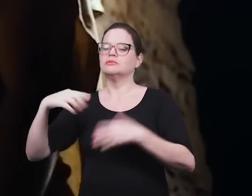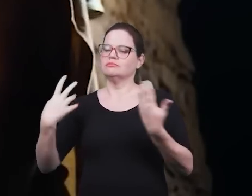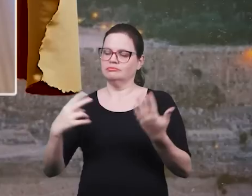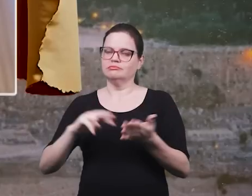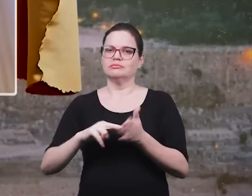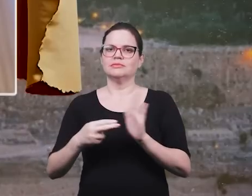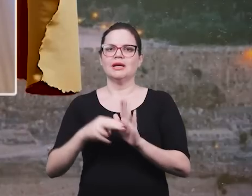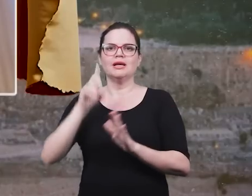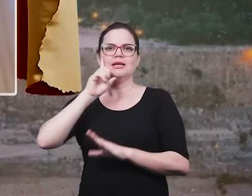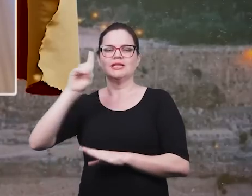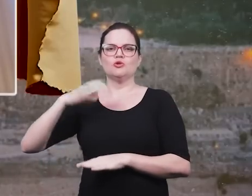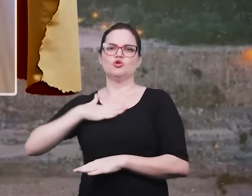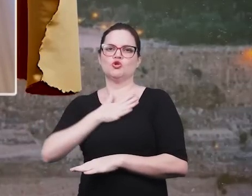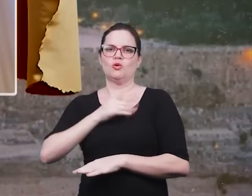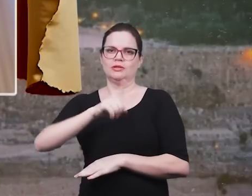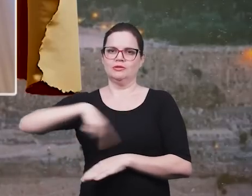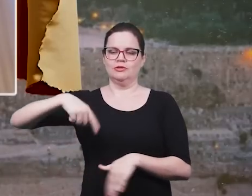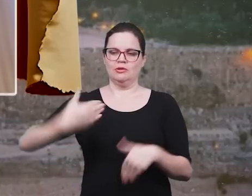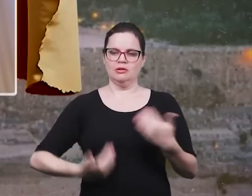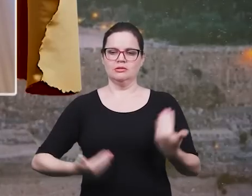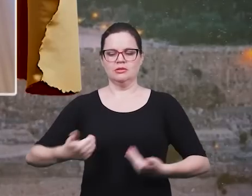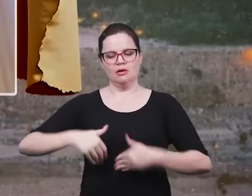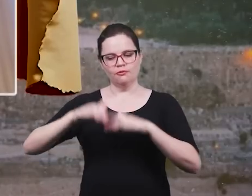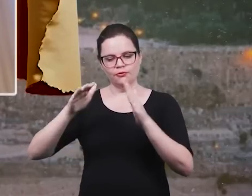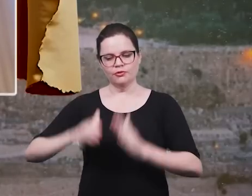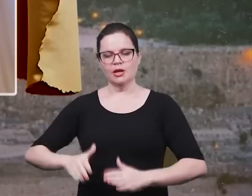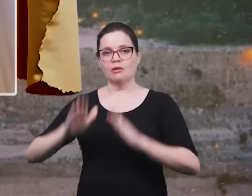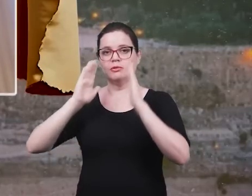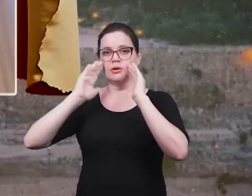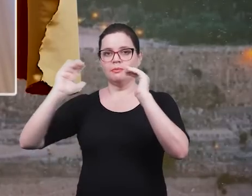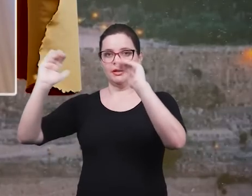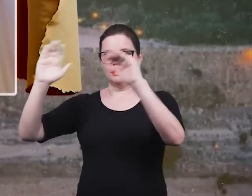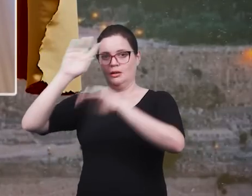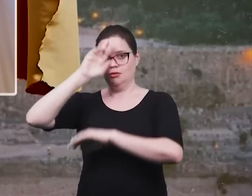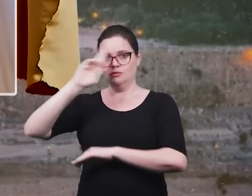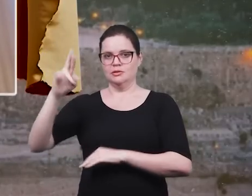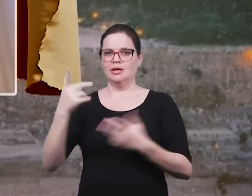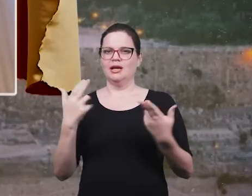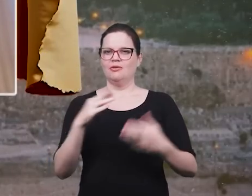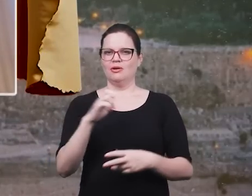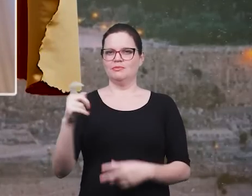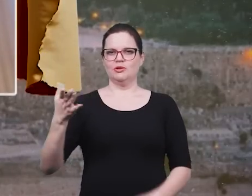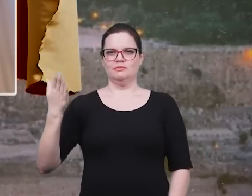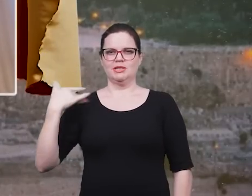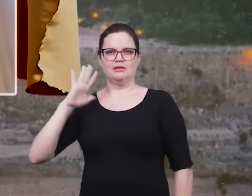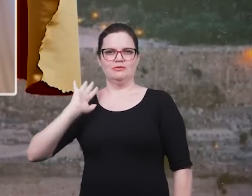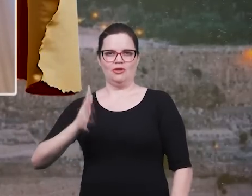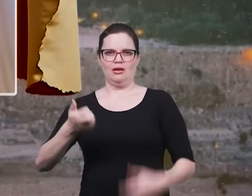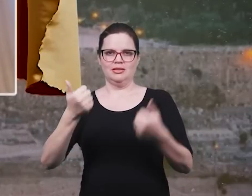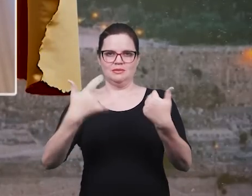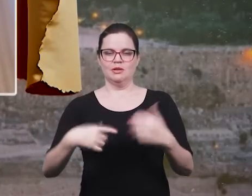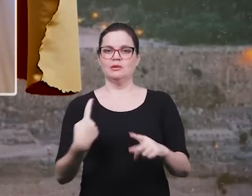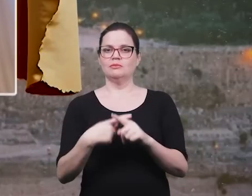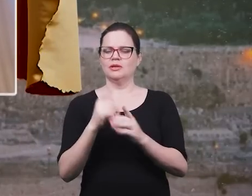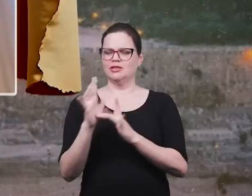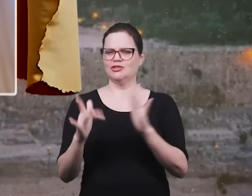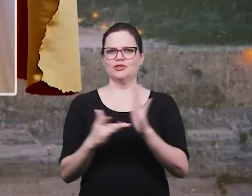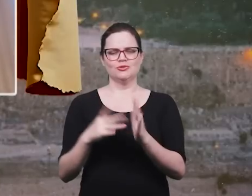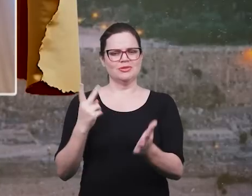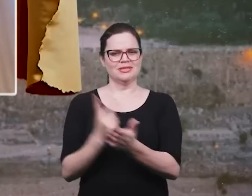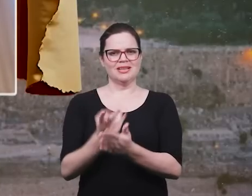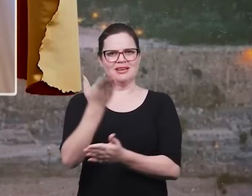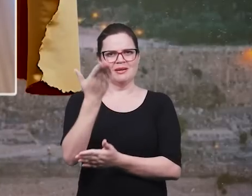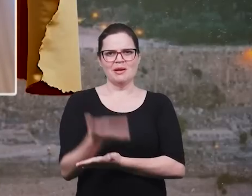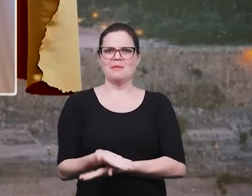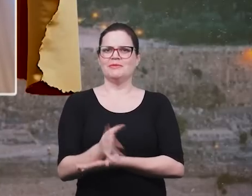E o Senhor se agrada da obediência, da fidelidade, como nós vimos no outro episódio, como Jesus foi tão obediente,